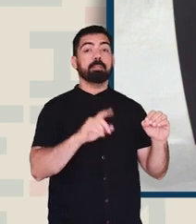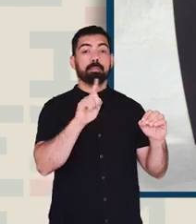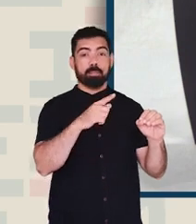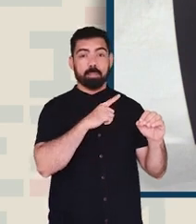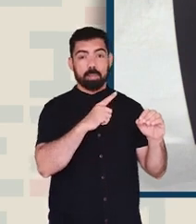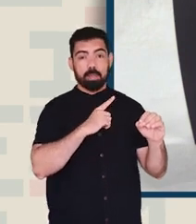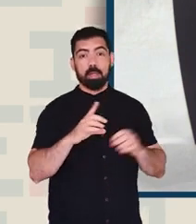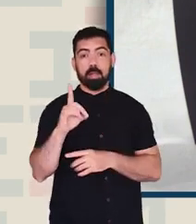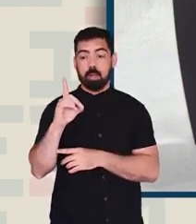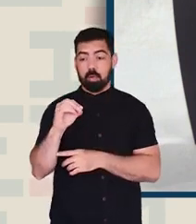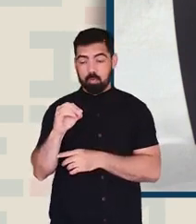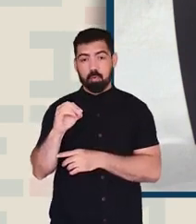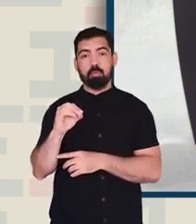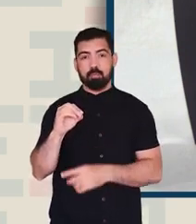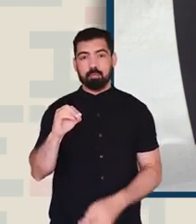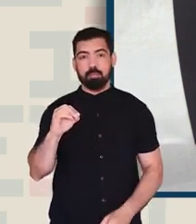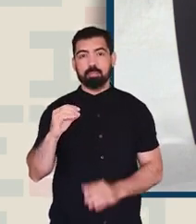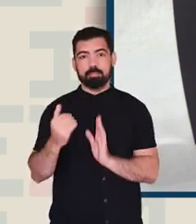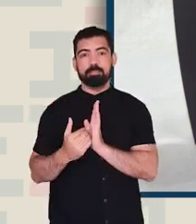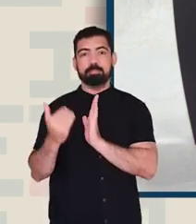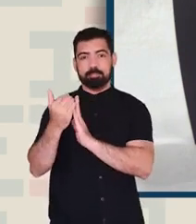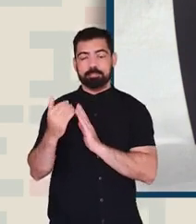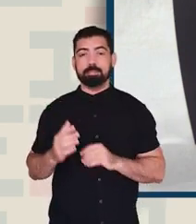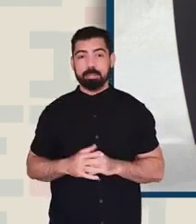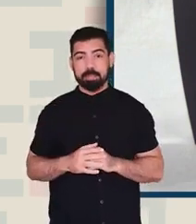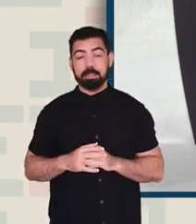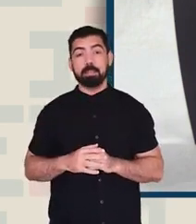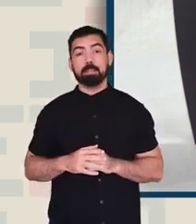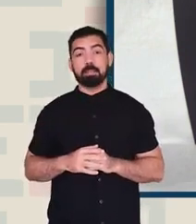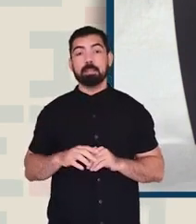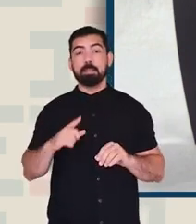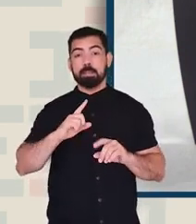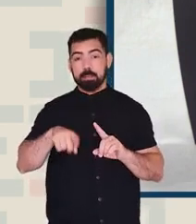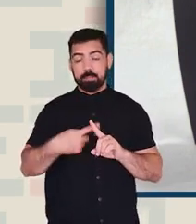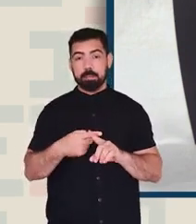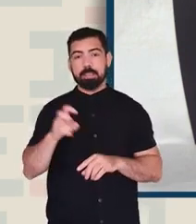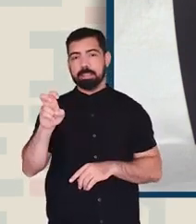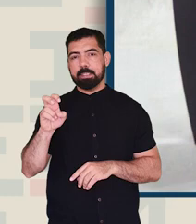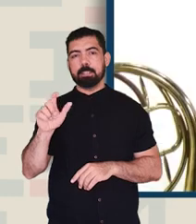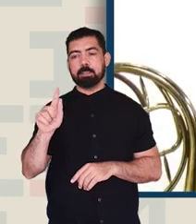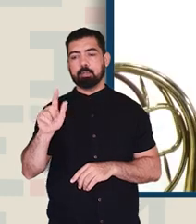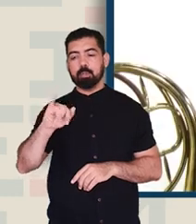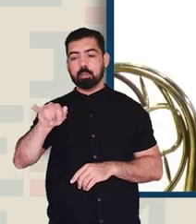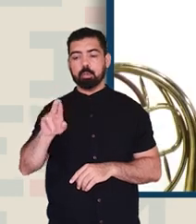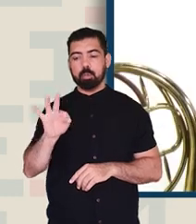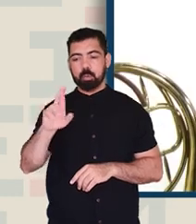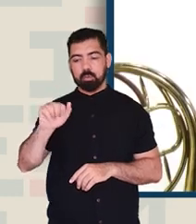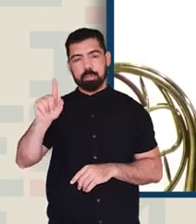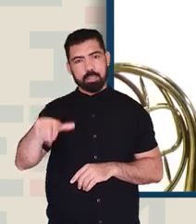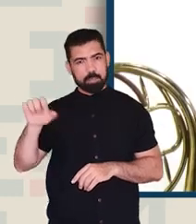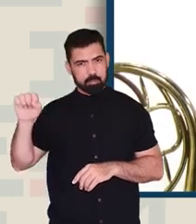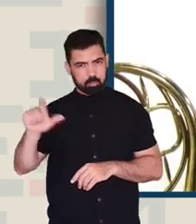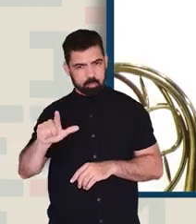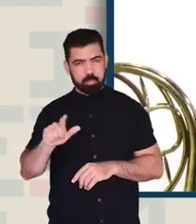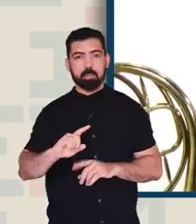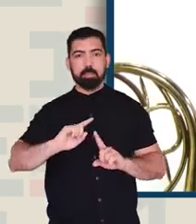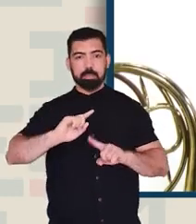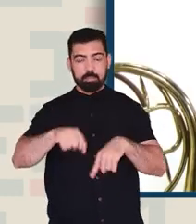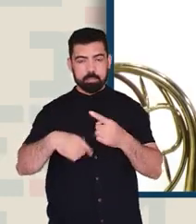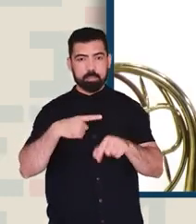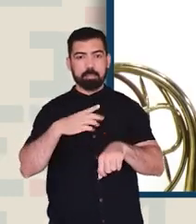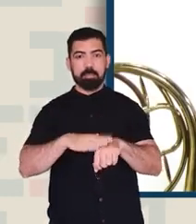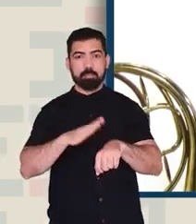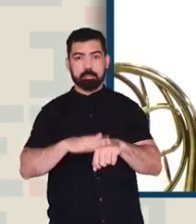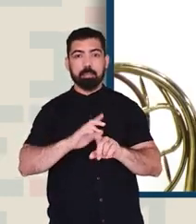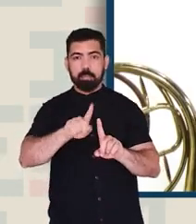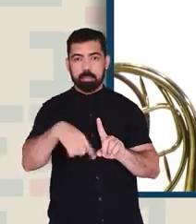dessa nota Dó fundamental a gente vai ter uma oitava dela, que também é Dó. Depois a gente vai ter uma quinta justa, que seria um Sol.